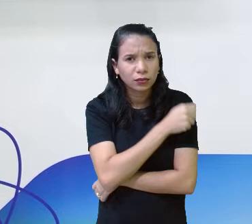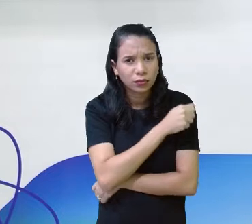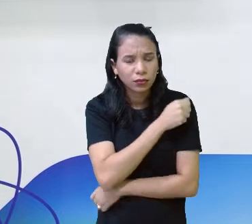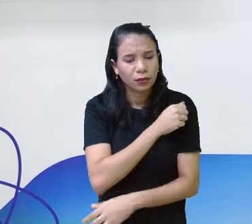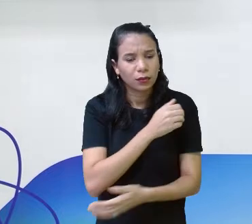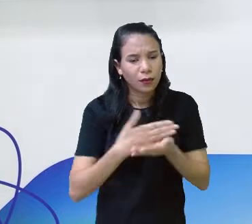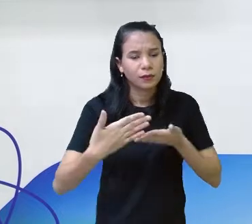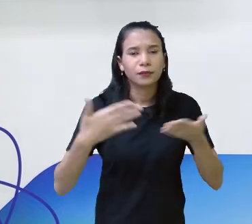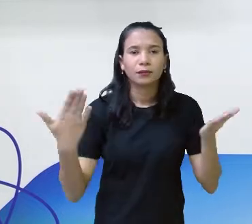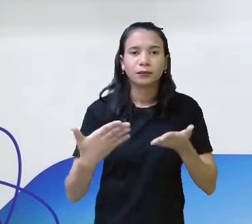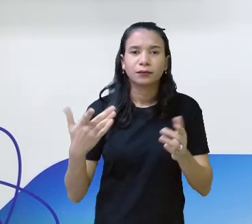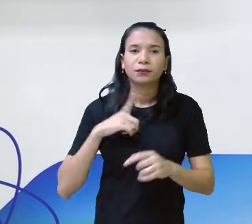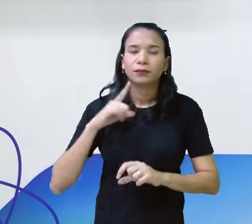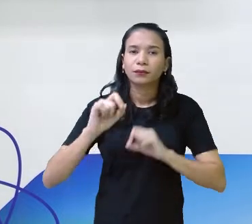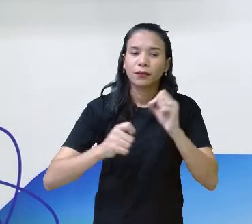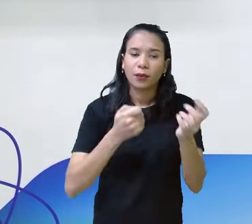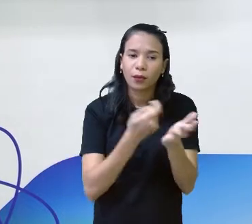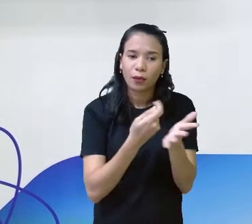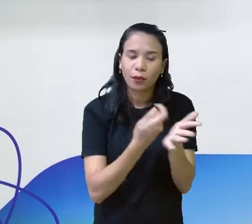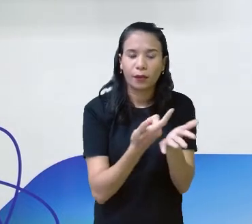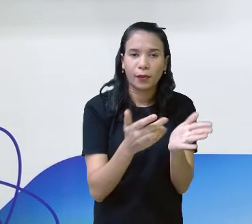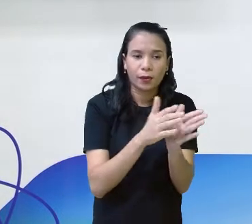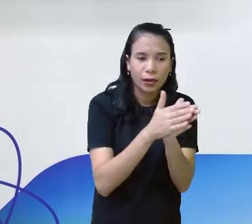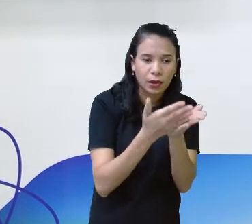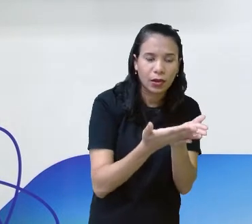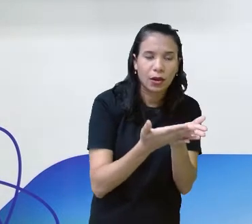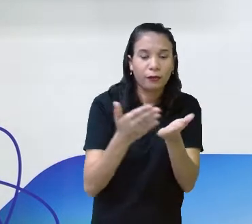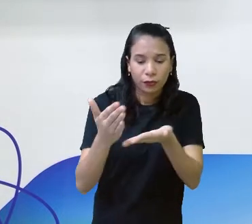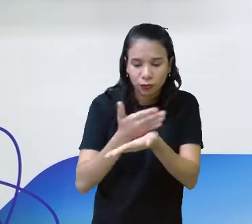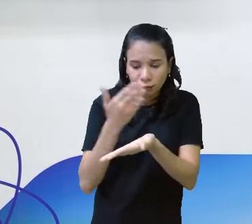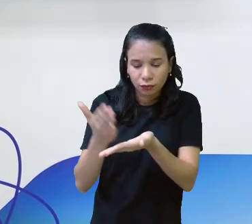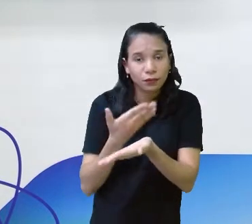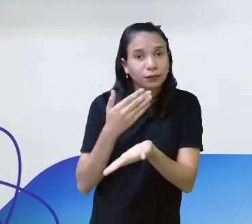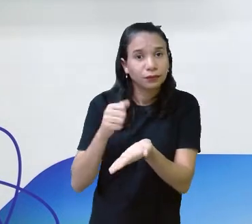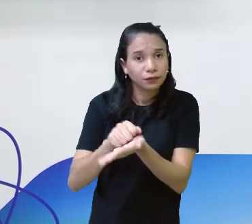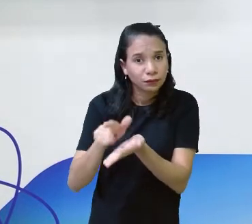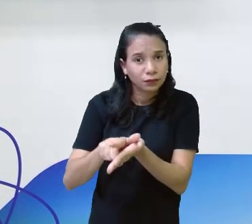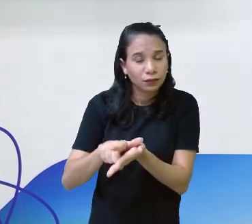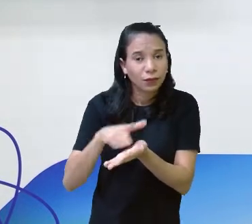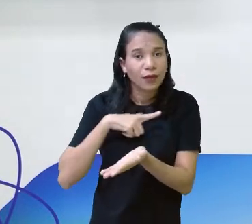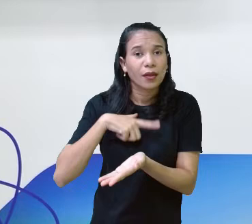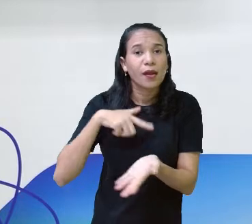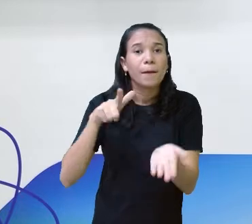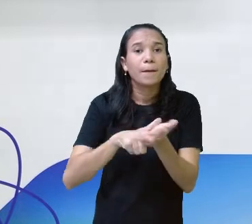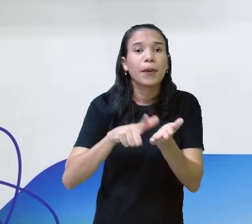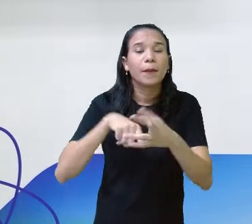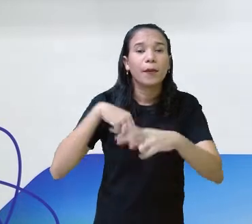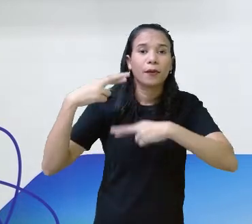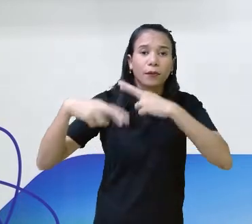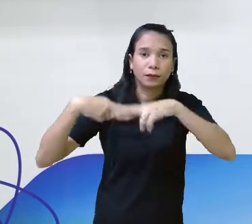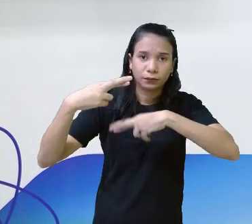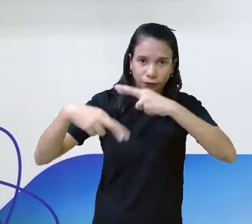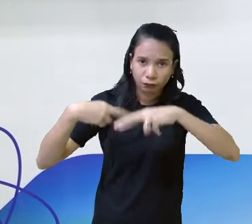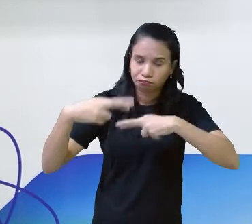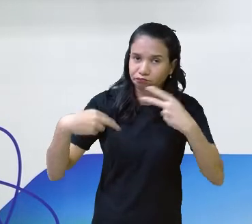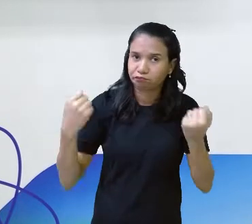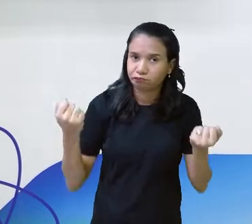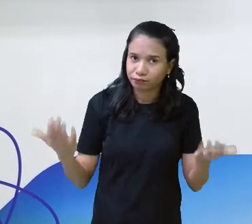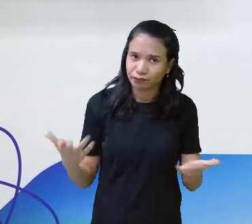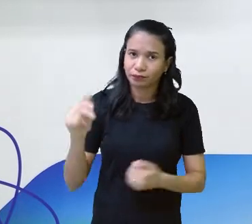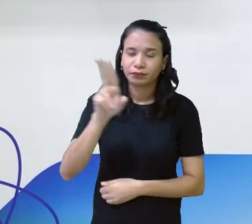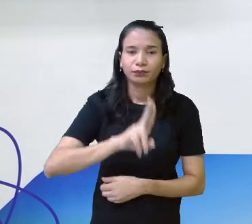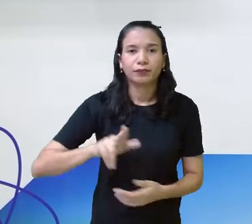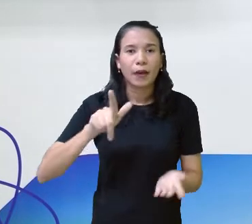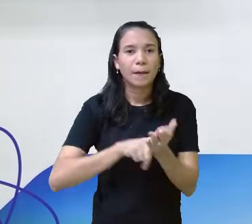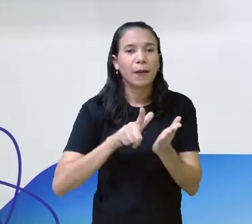de hoje, começar a comprar livros, cadernos, agendas, feitos a partir de materiais reciclados, de cadernos